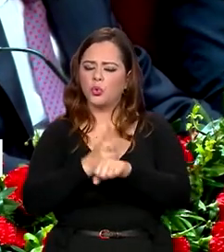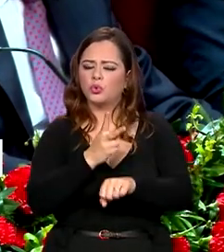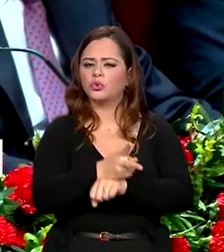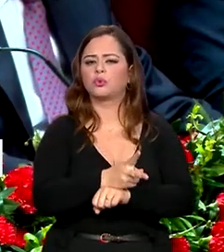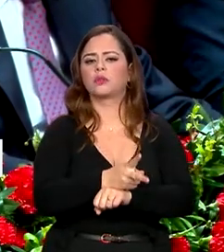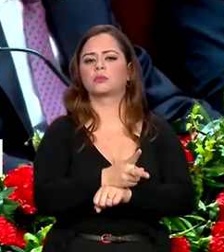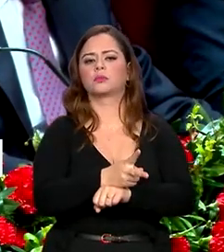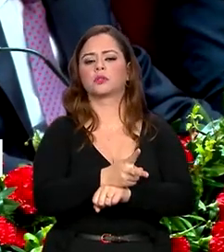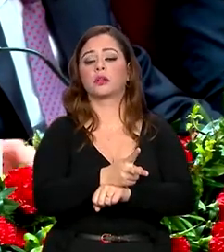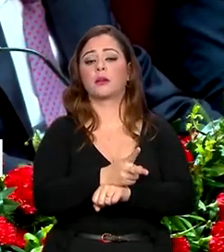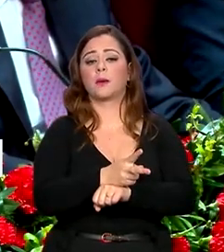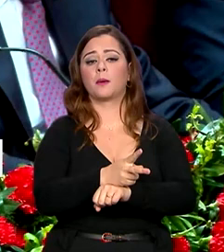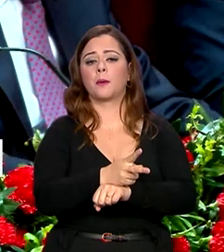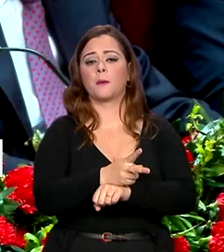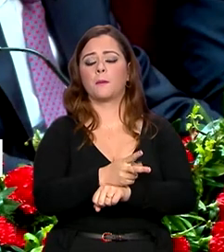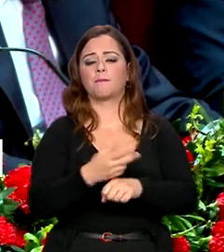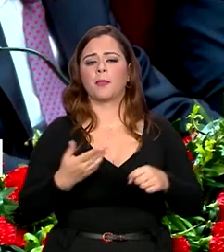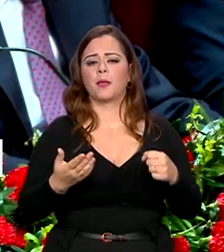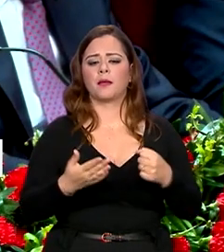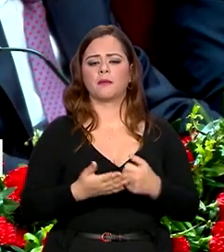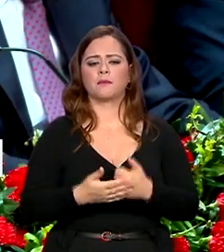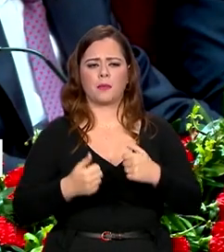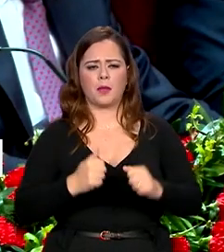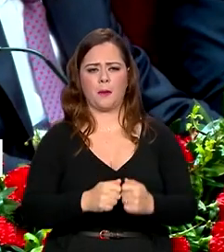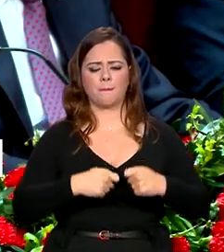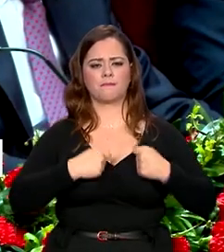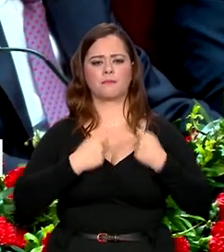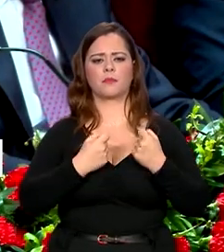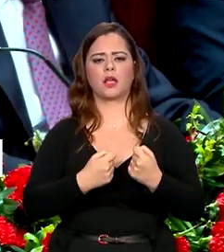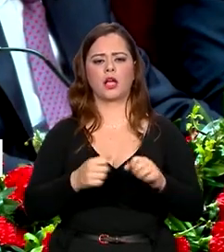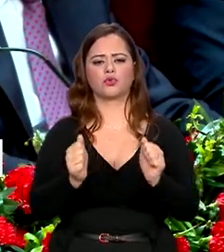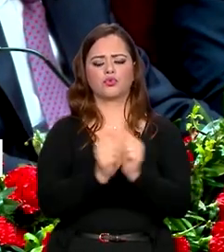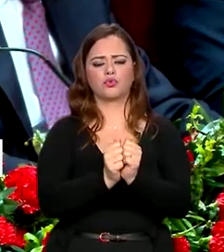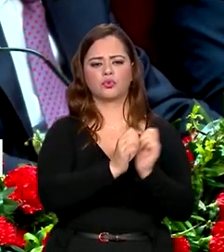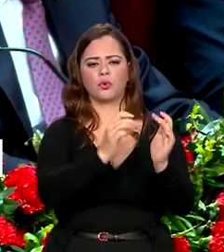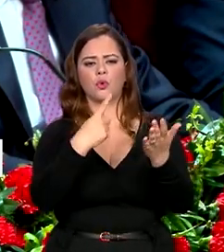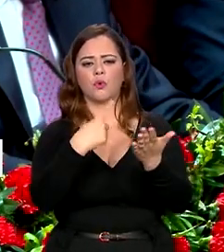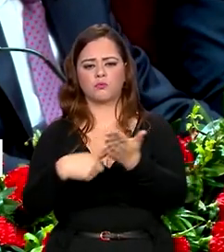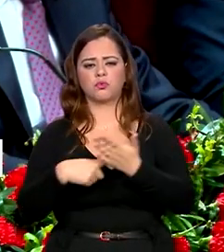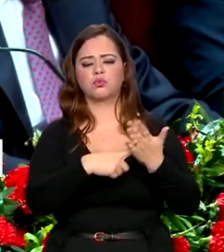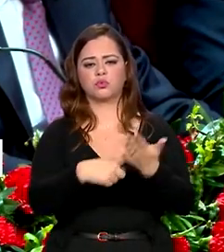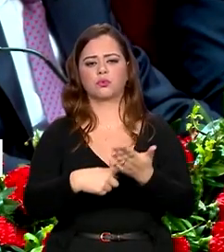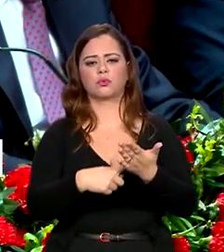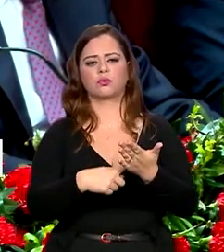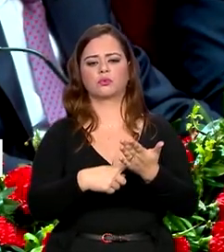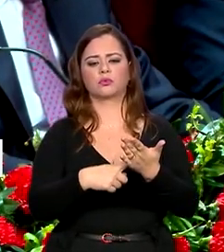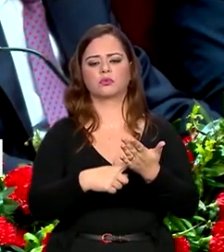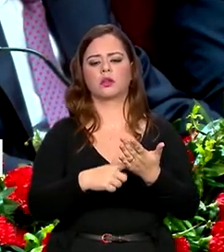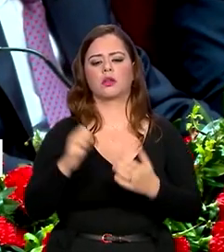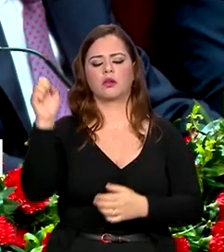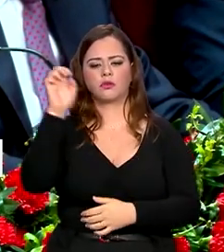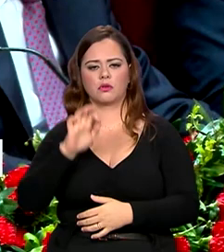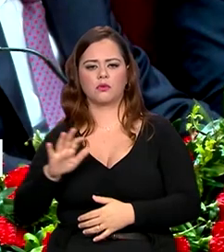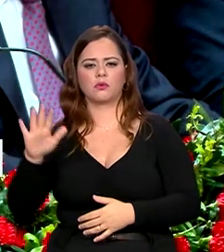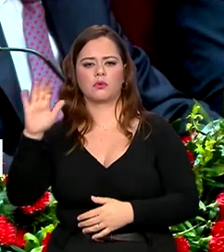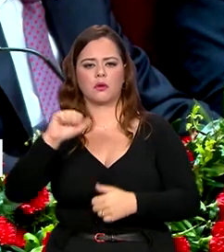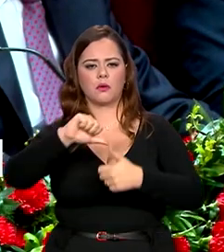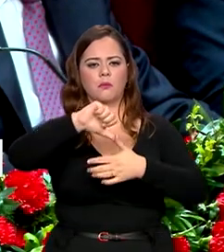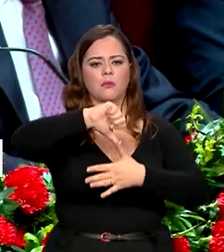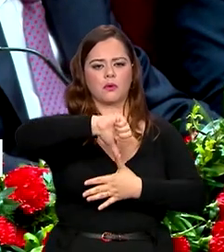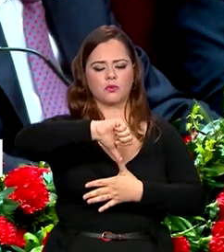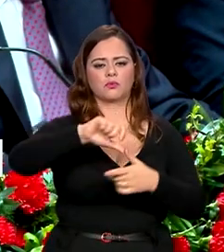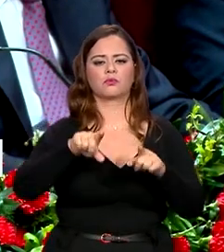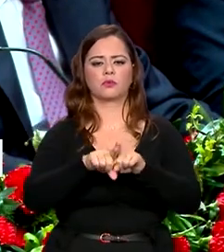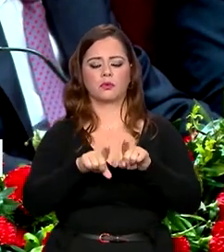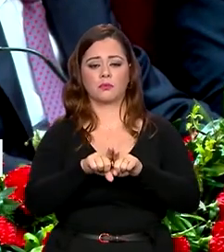Seguimos além disso, empenhados em avançar nas tratativas sobre o acordo entre Mercosul e União Europeia, criando vínculos ainda mais